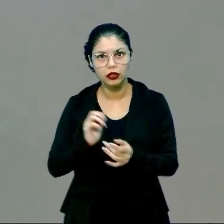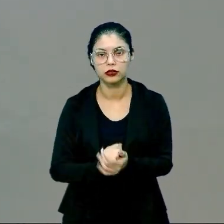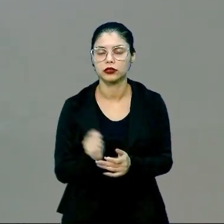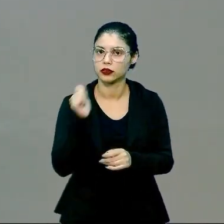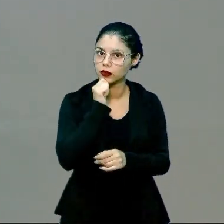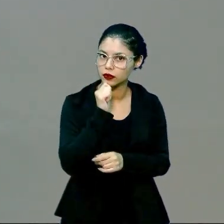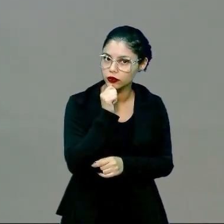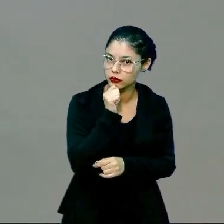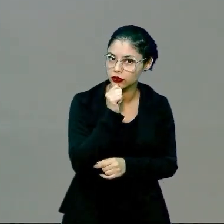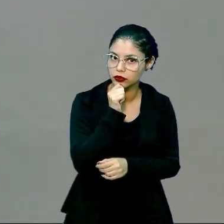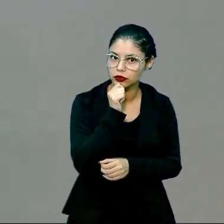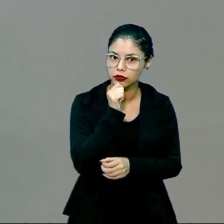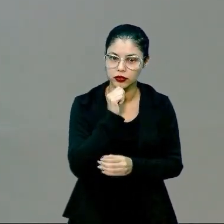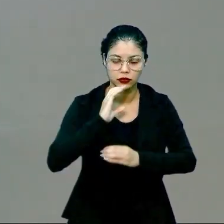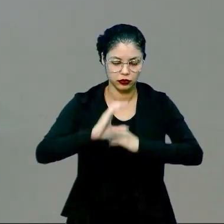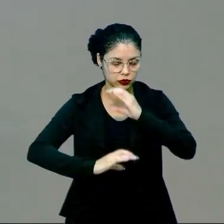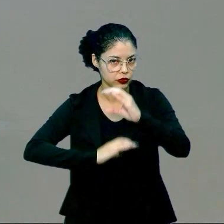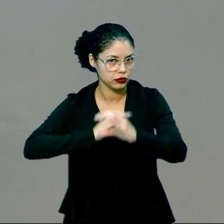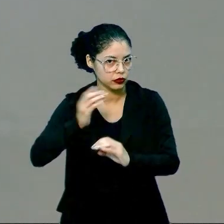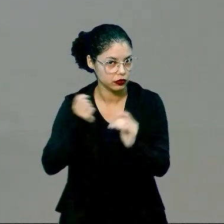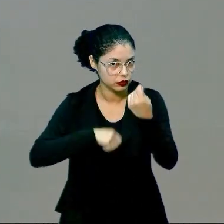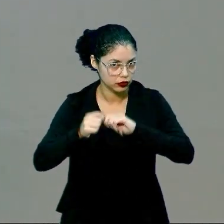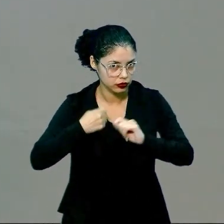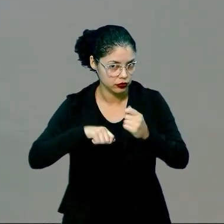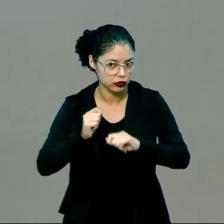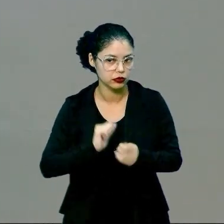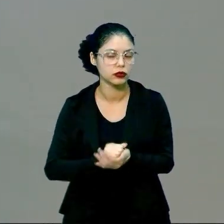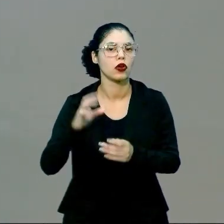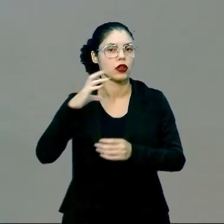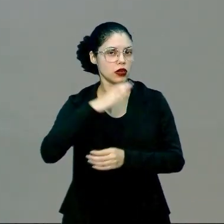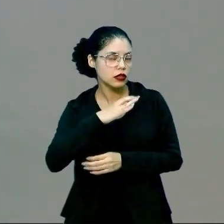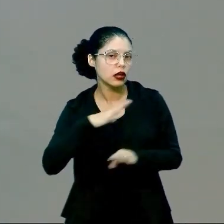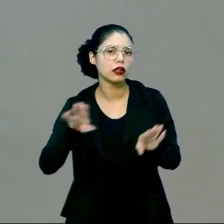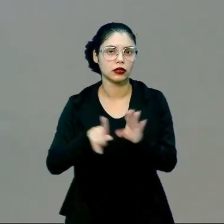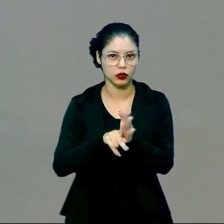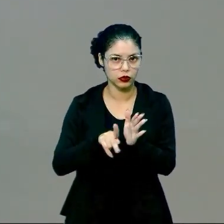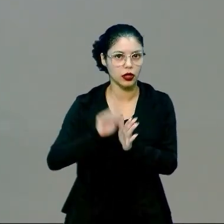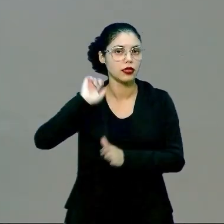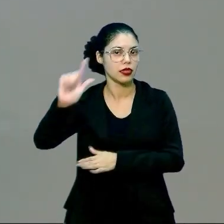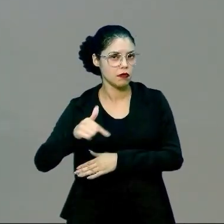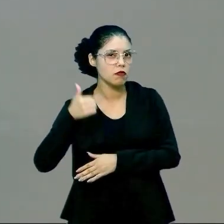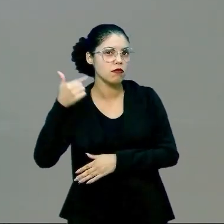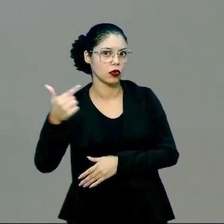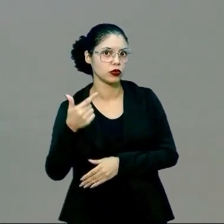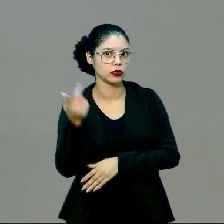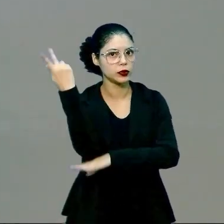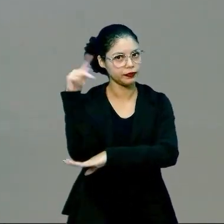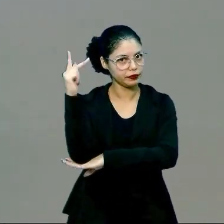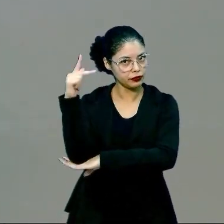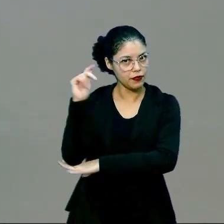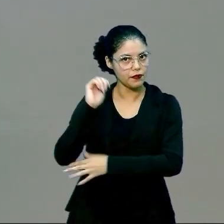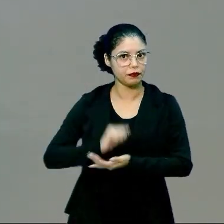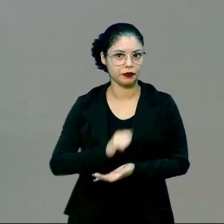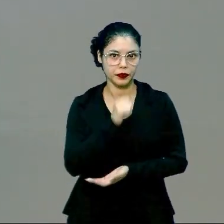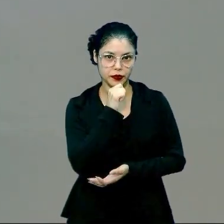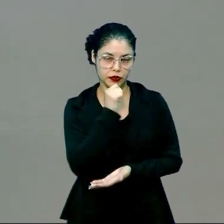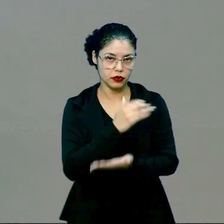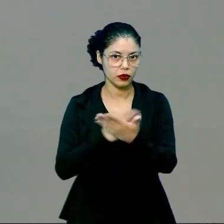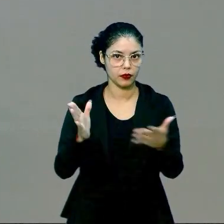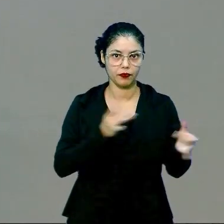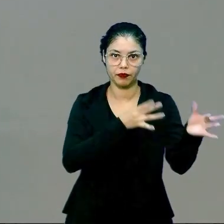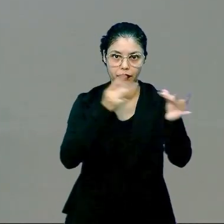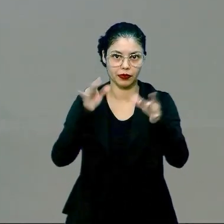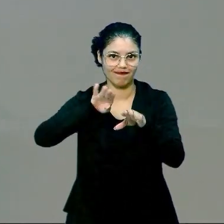volta dos ciclos econômicos urbanos depois de um período em que o